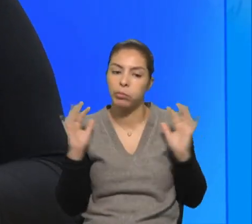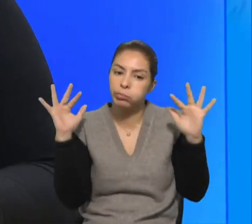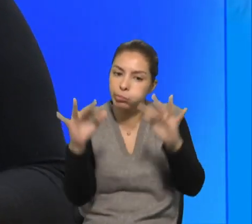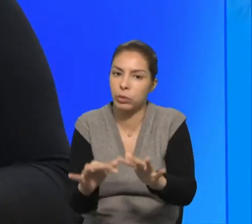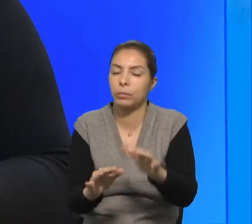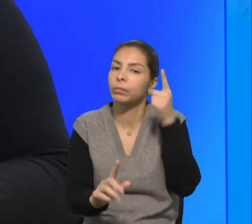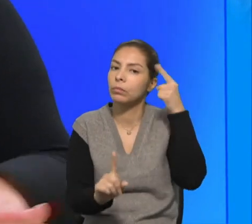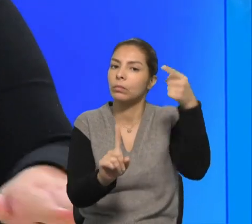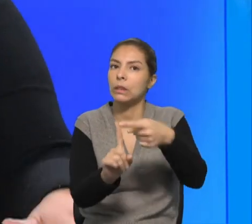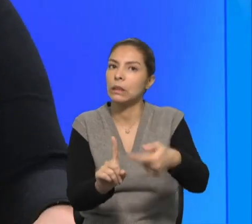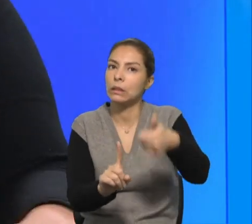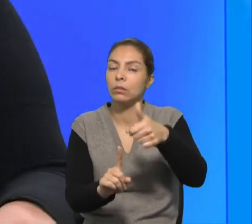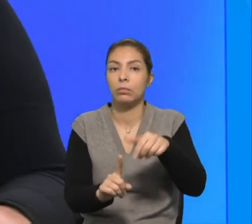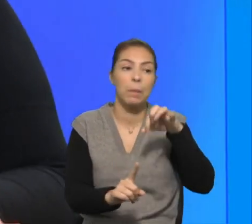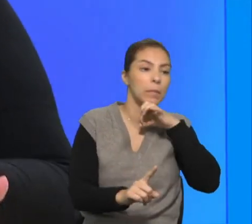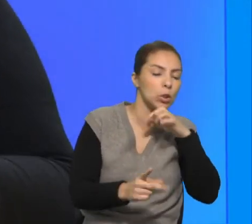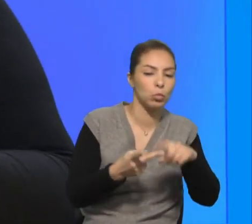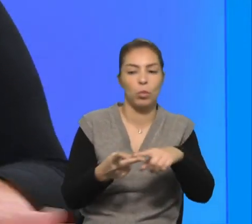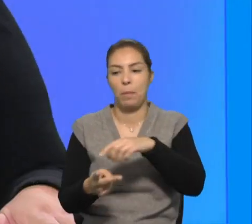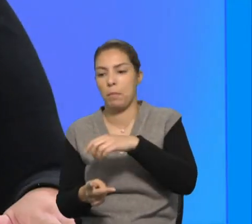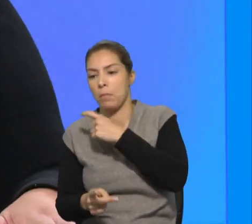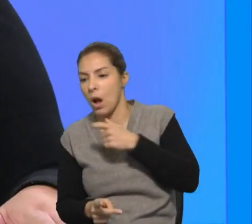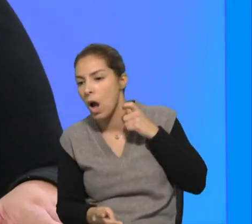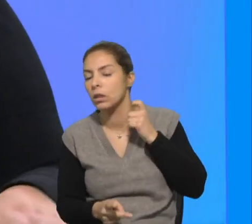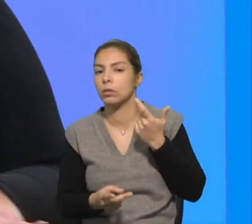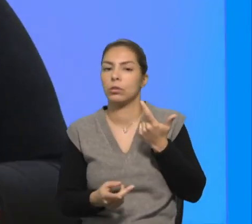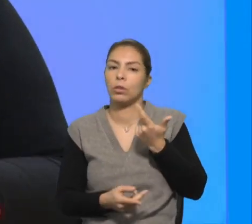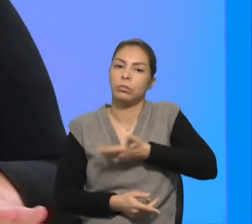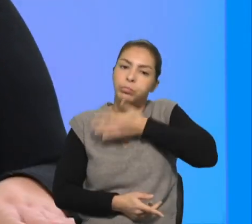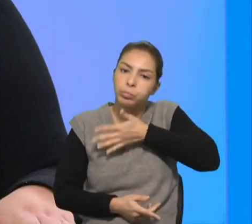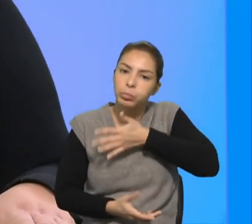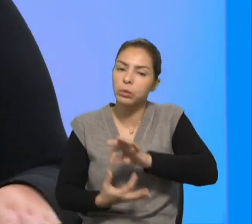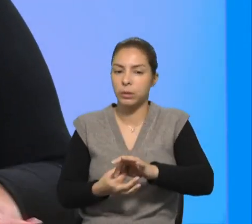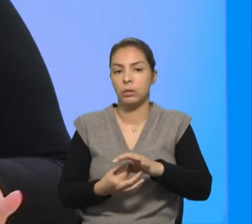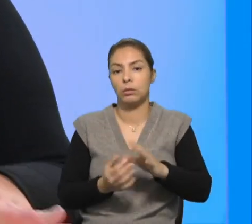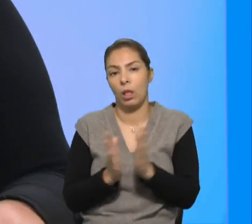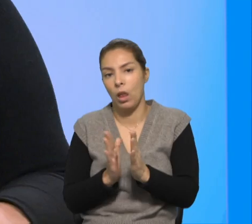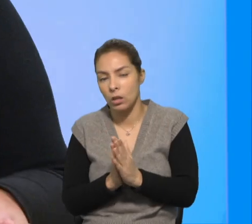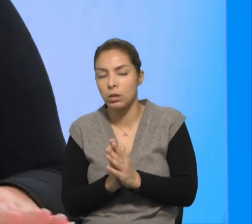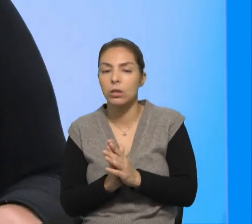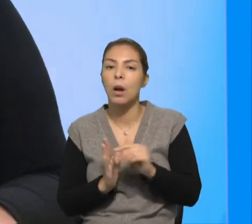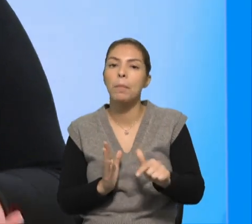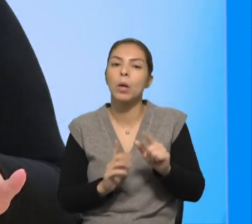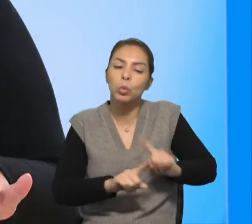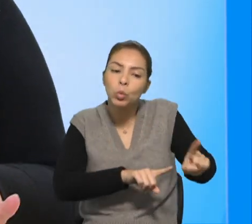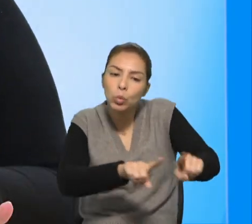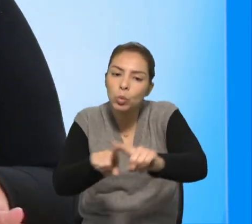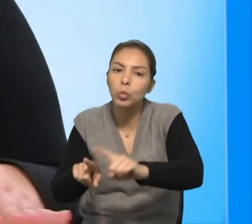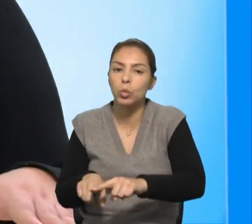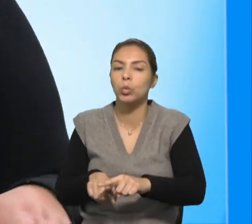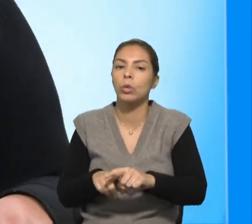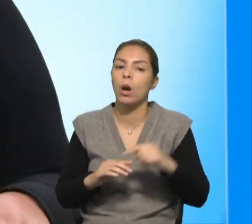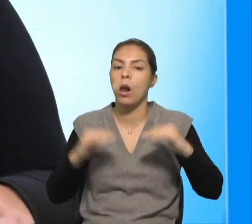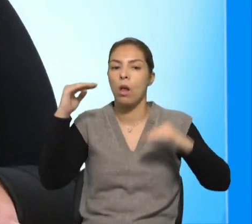enfim, são bispos, padres, leigos, todos na diversidade das suas vocações, ministérios,